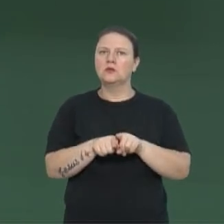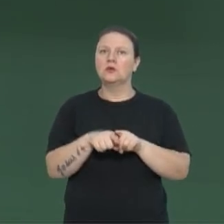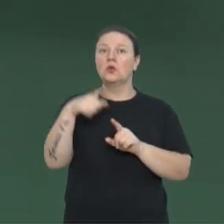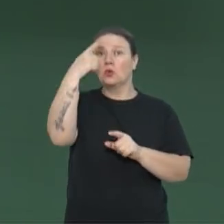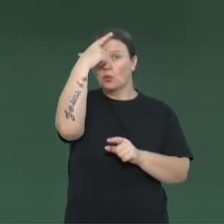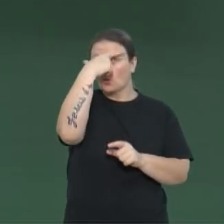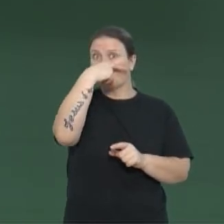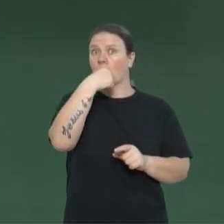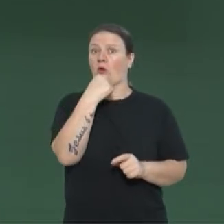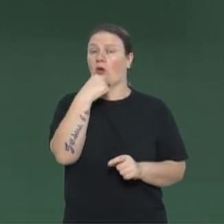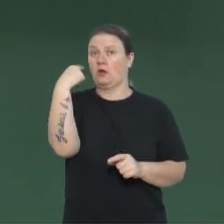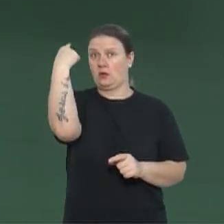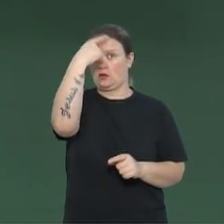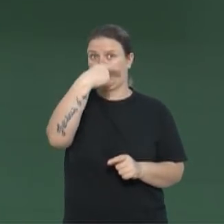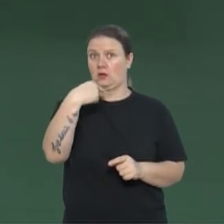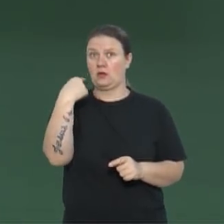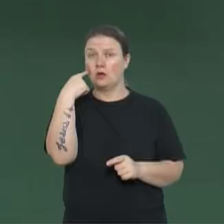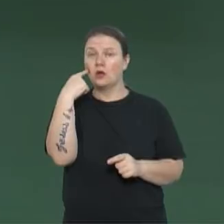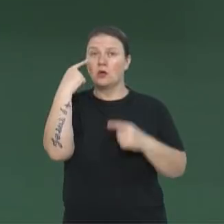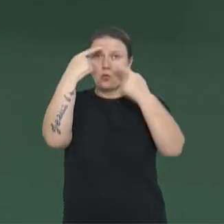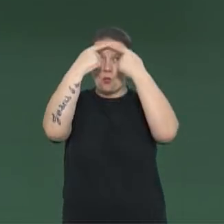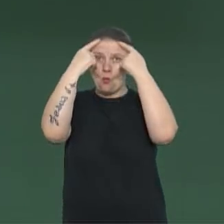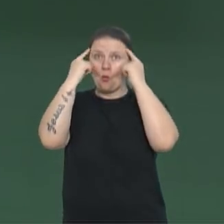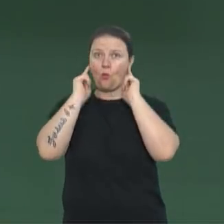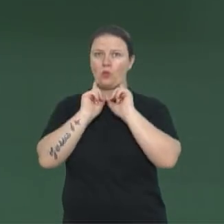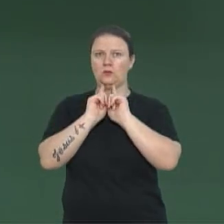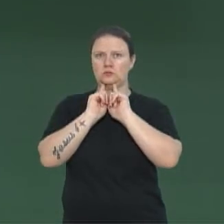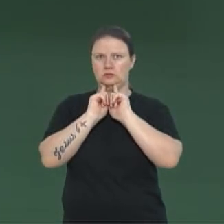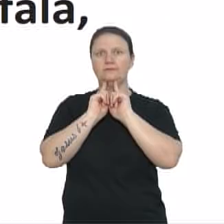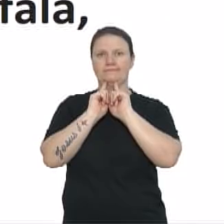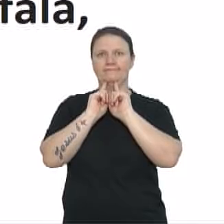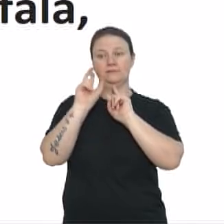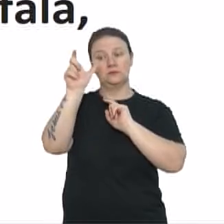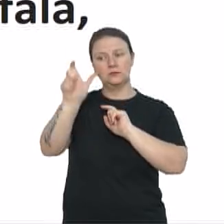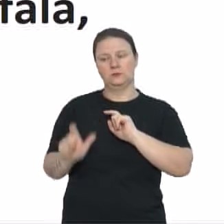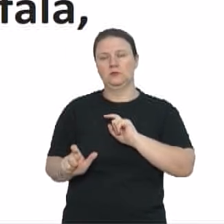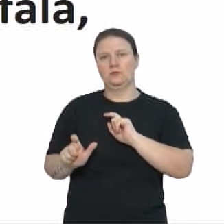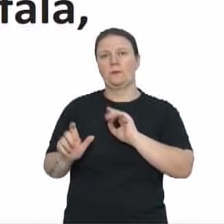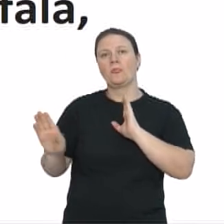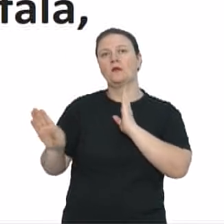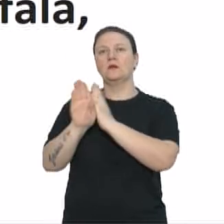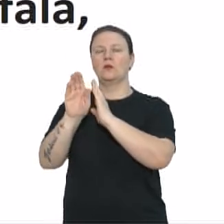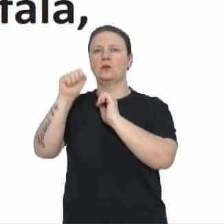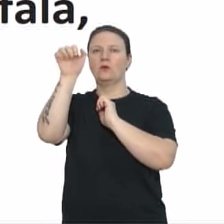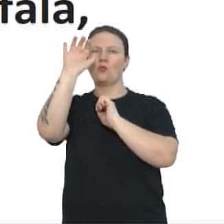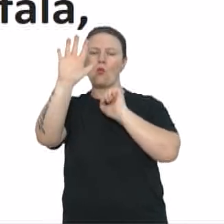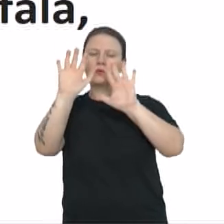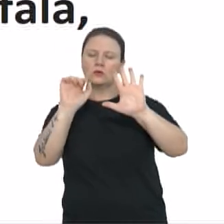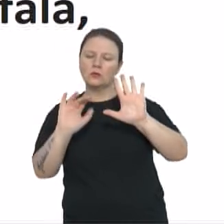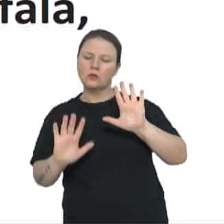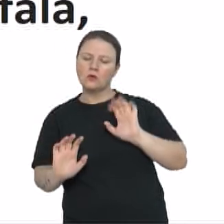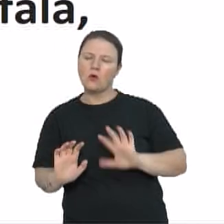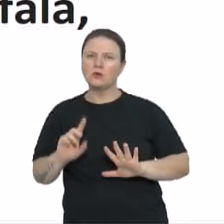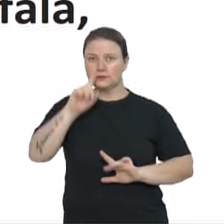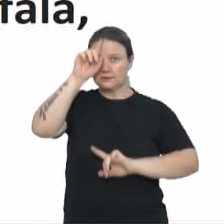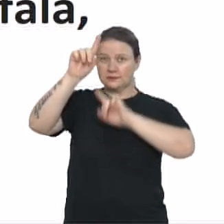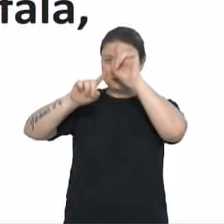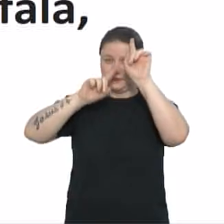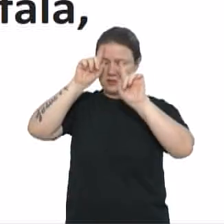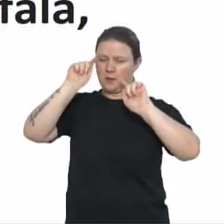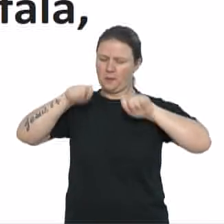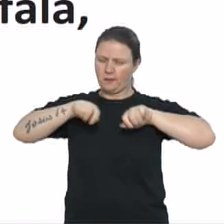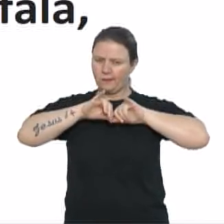da fisionomia, dessa parte do nosso corpo. Por meio da mímica, uma pessoa pode passar ideias e